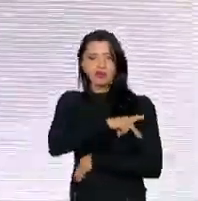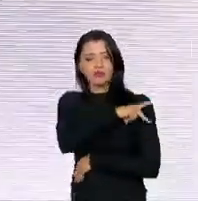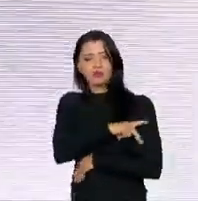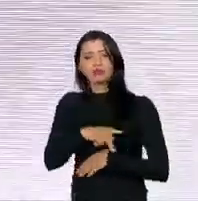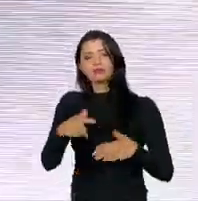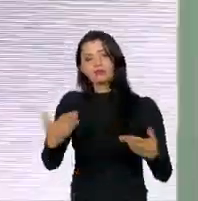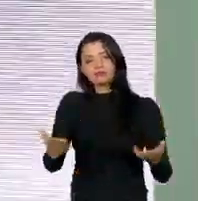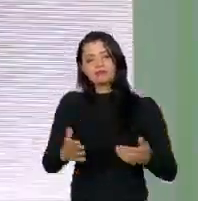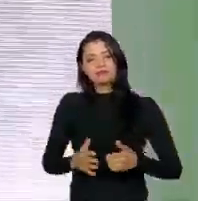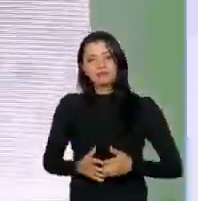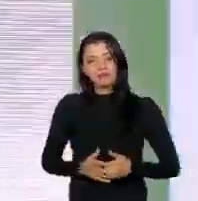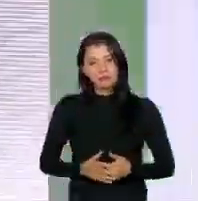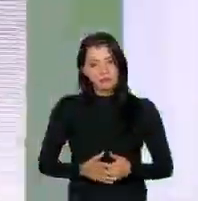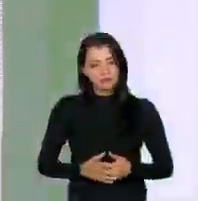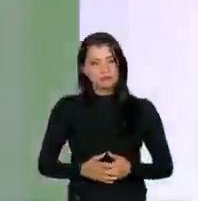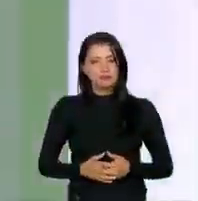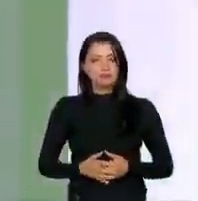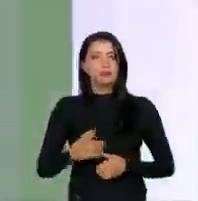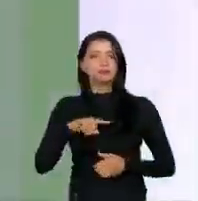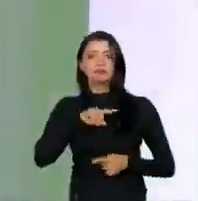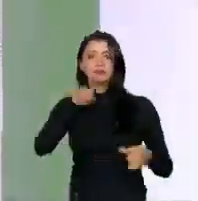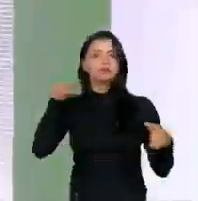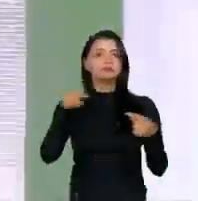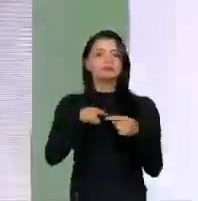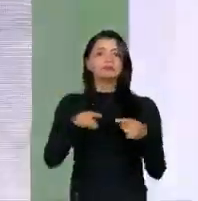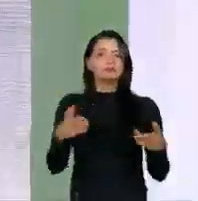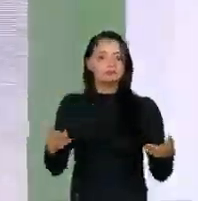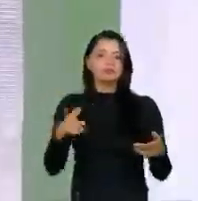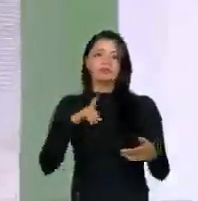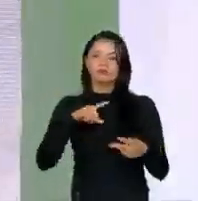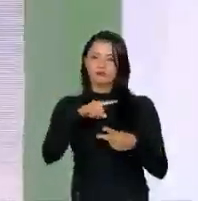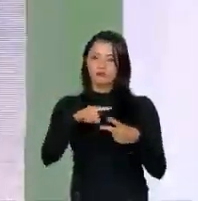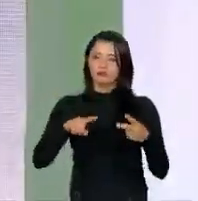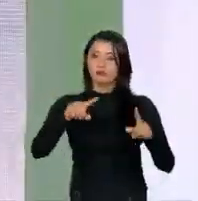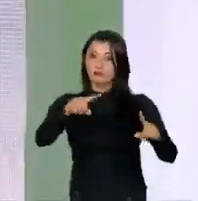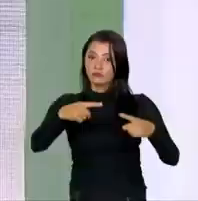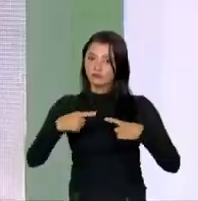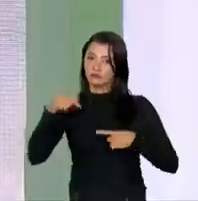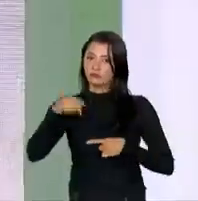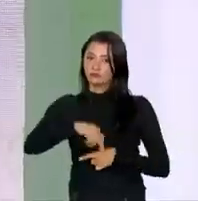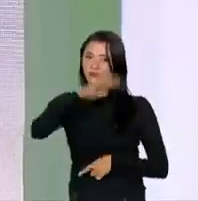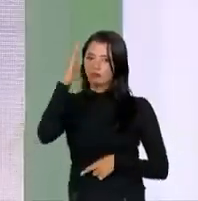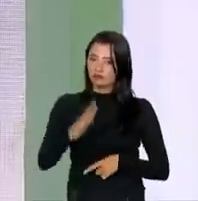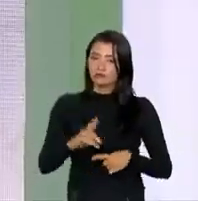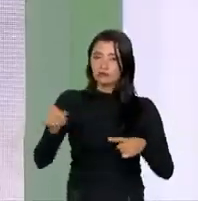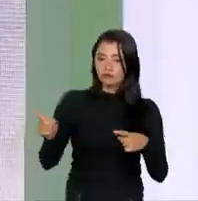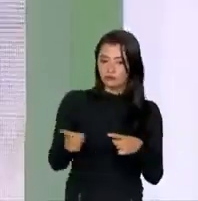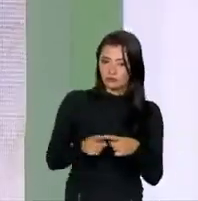então, a nossa meta aqui, nós temos dois desafios no Brasil. Primeiro,